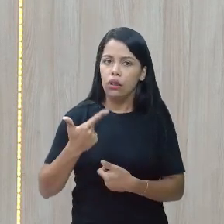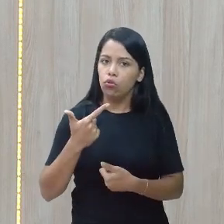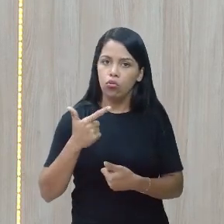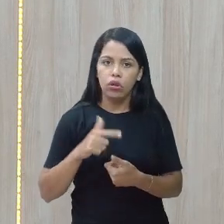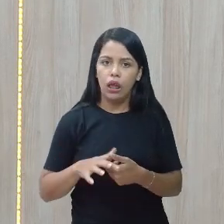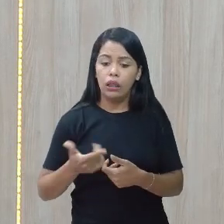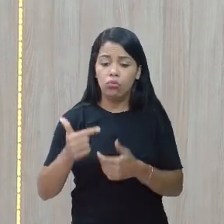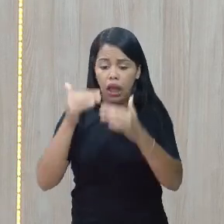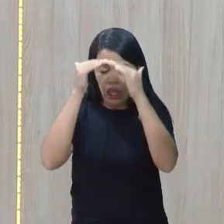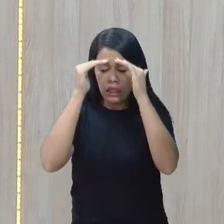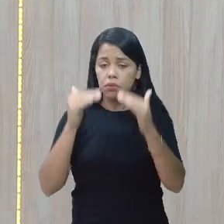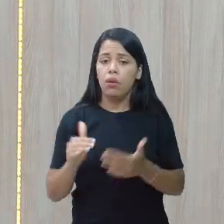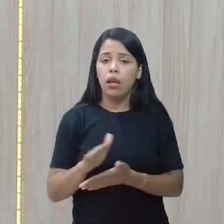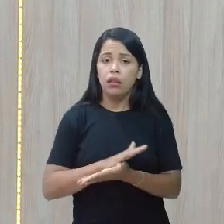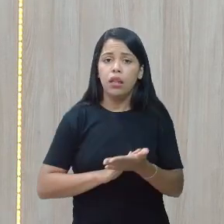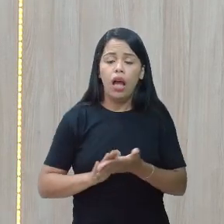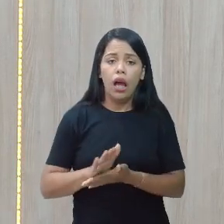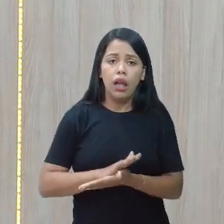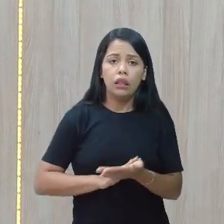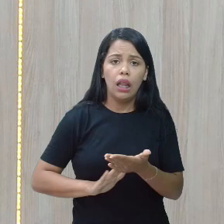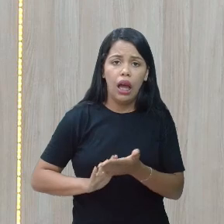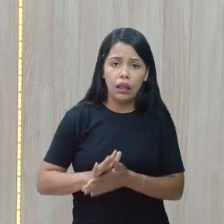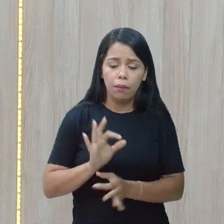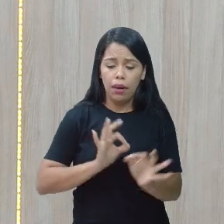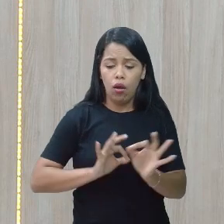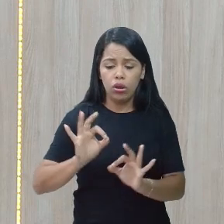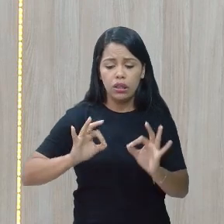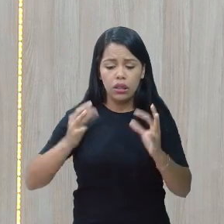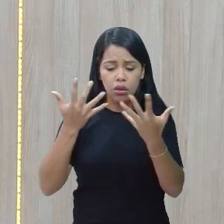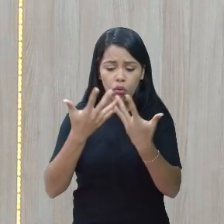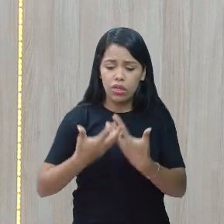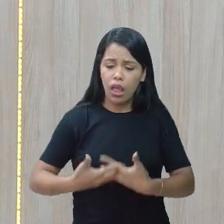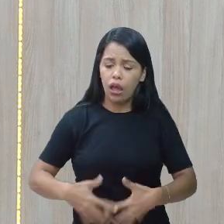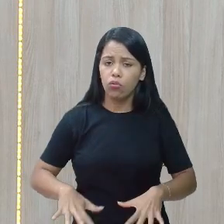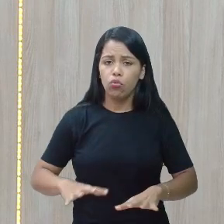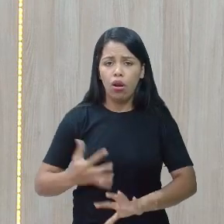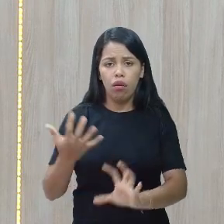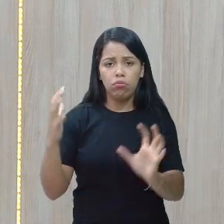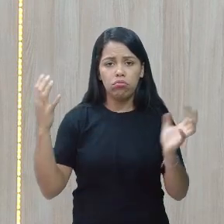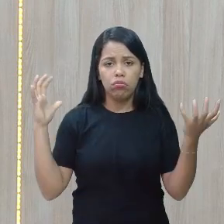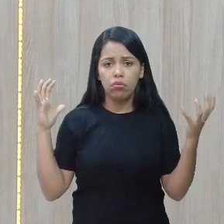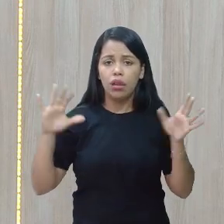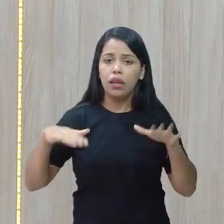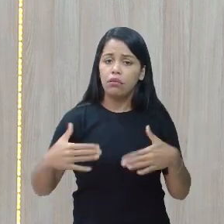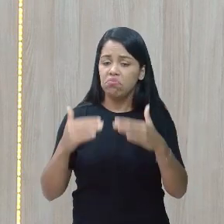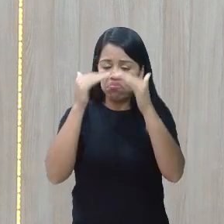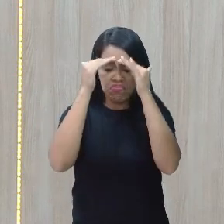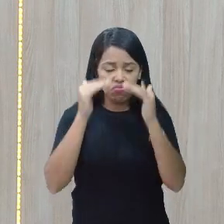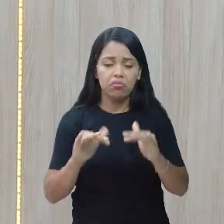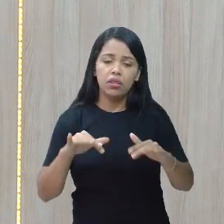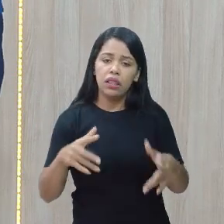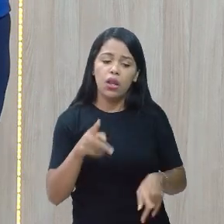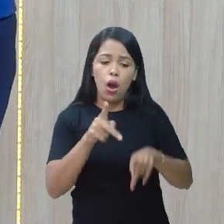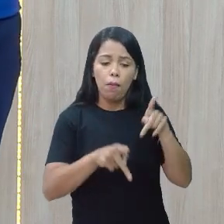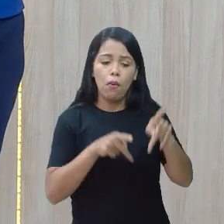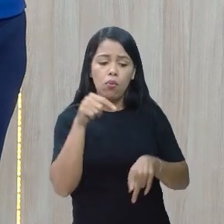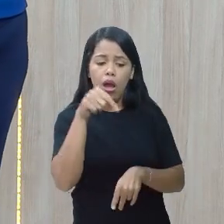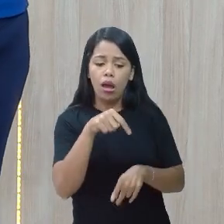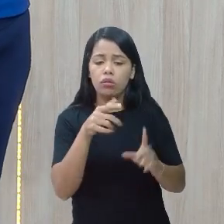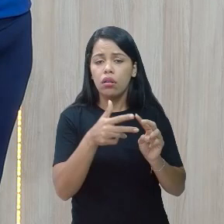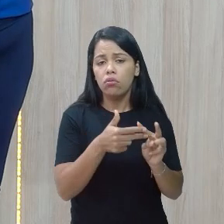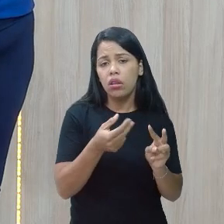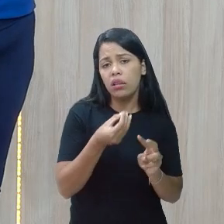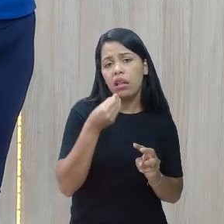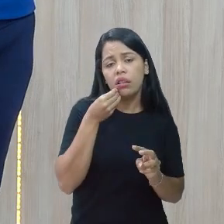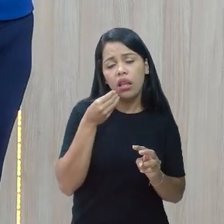sem respeito, né, pelos ciclos da natureza. Então, esses povos, né, que estão ali tentando preservar a